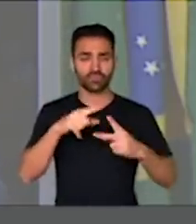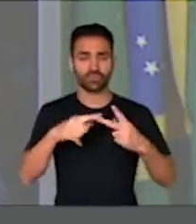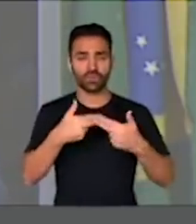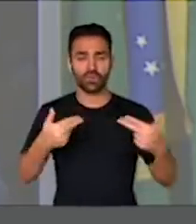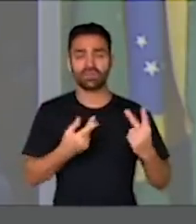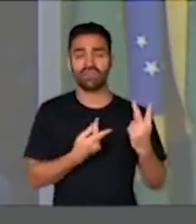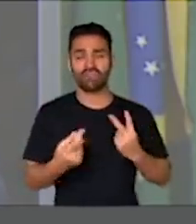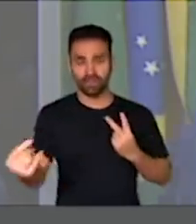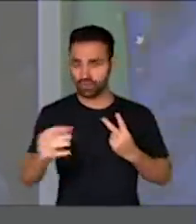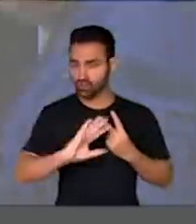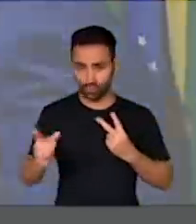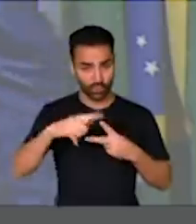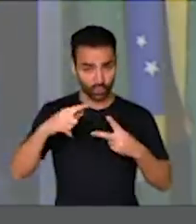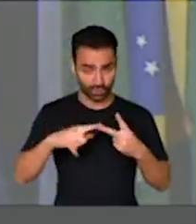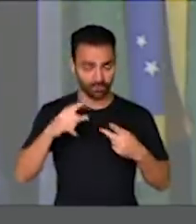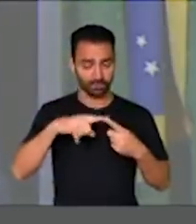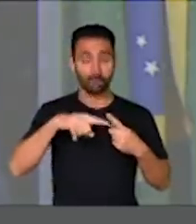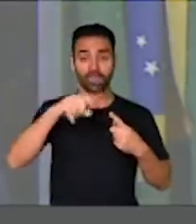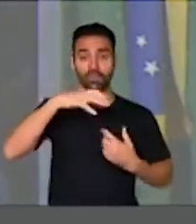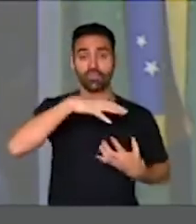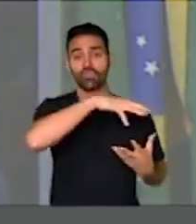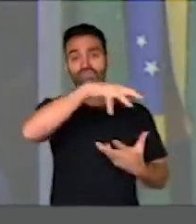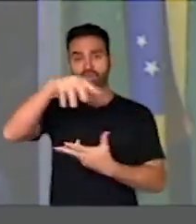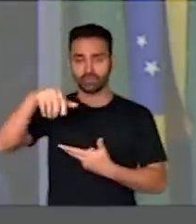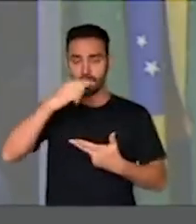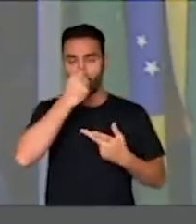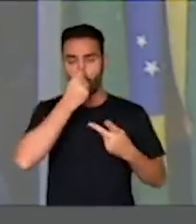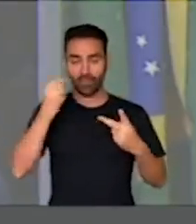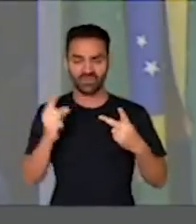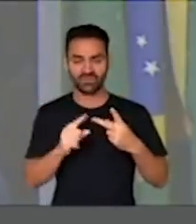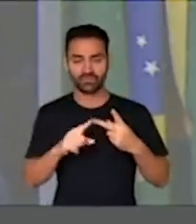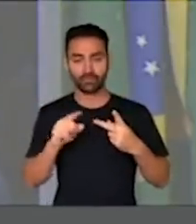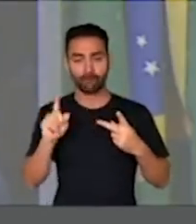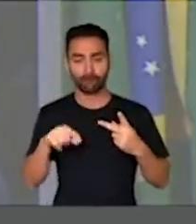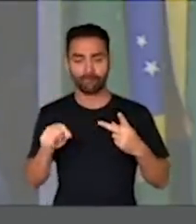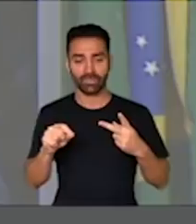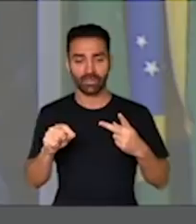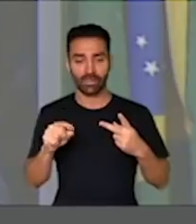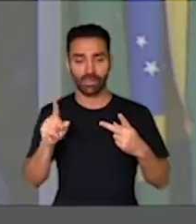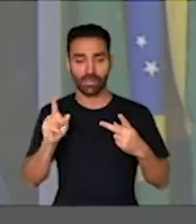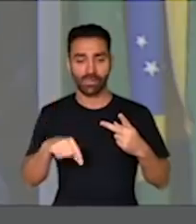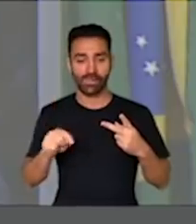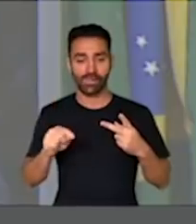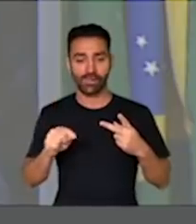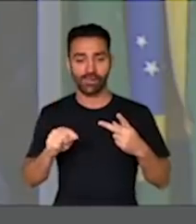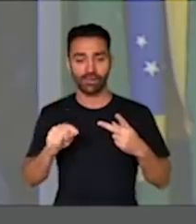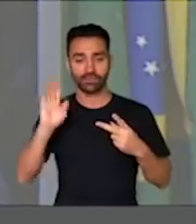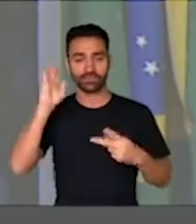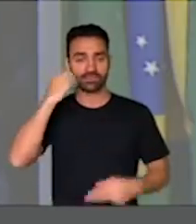uma delas é o universo a outra delas é a canalhice do partido dos